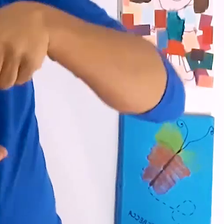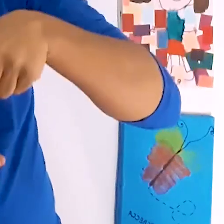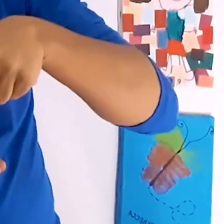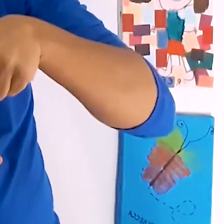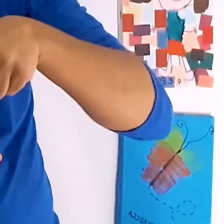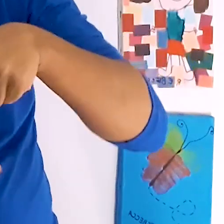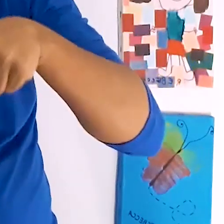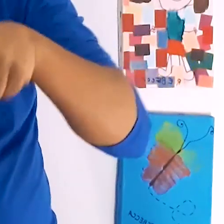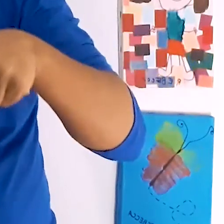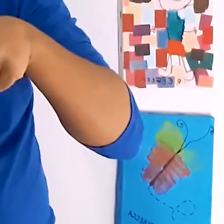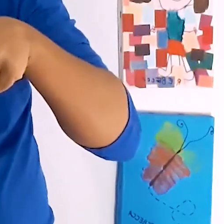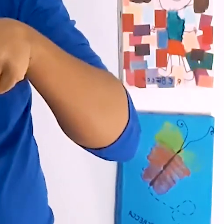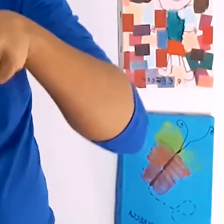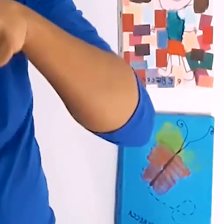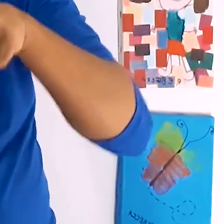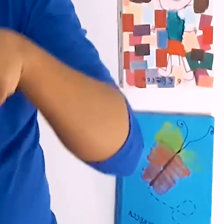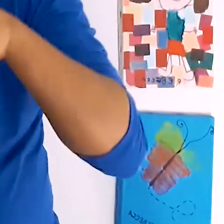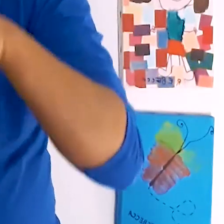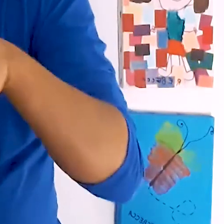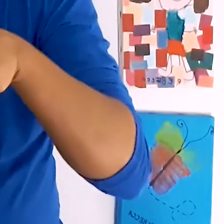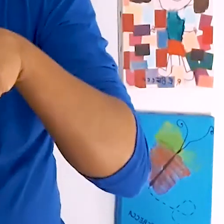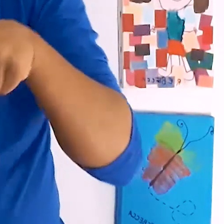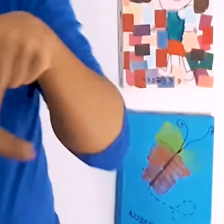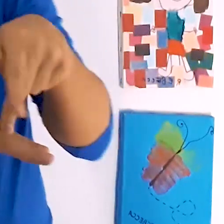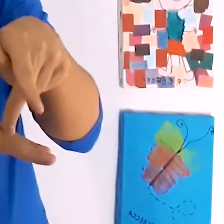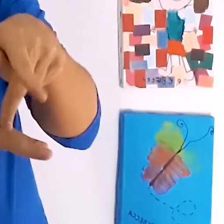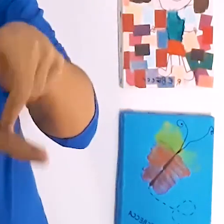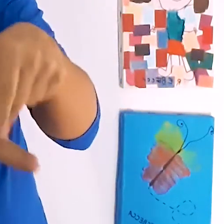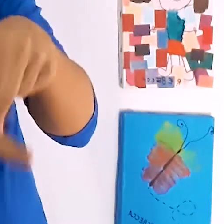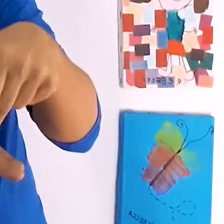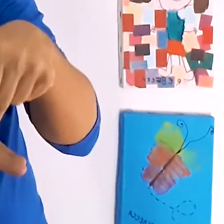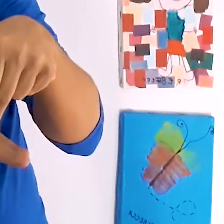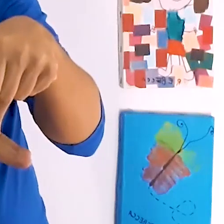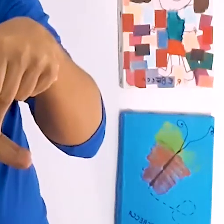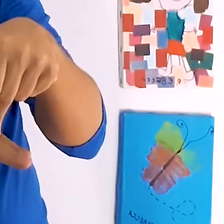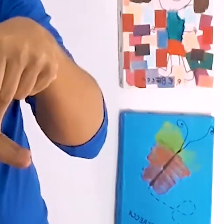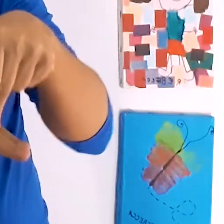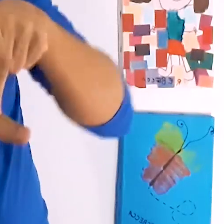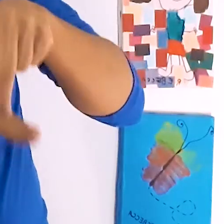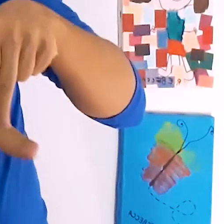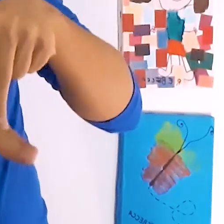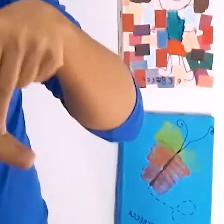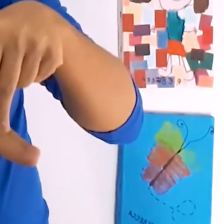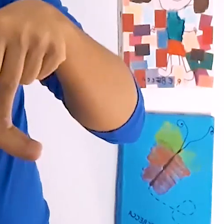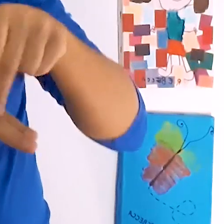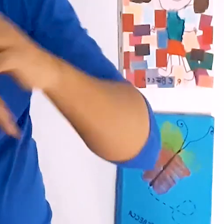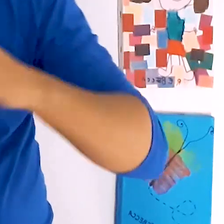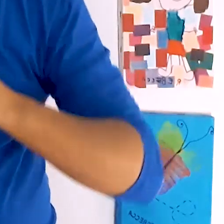skate. Skate. Skate. Skate.